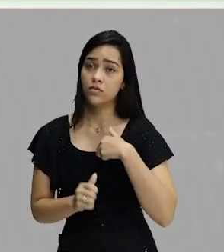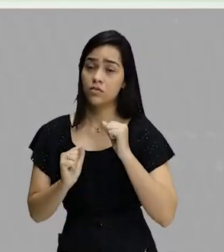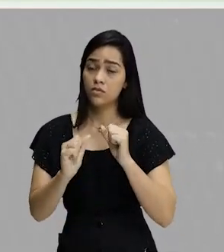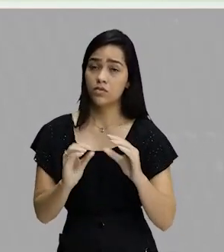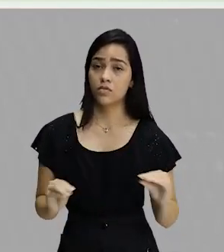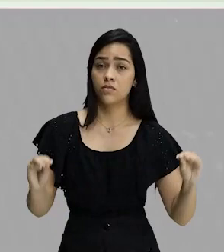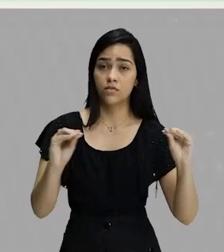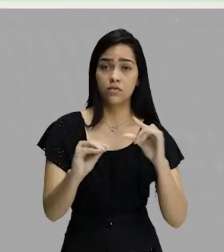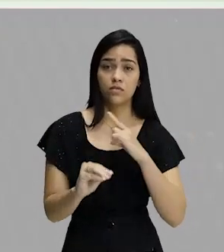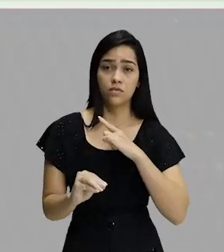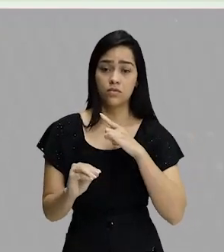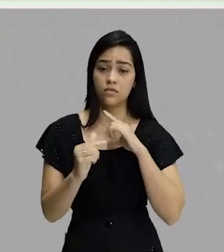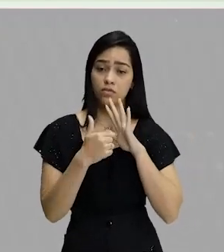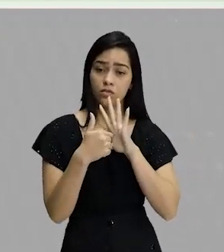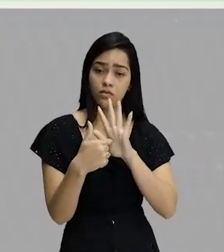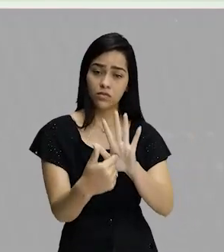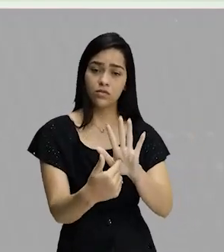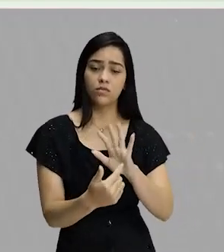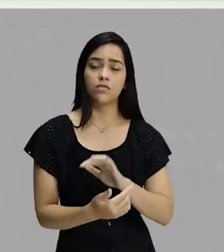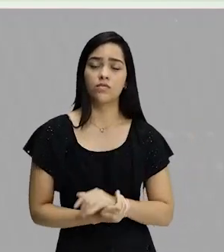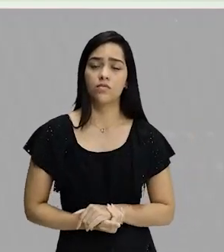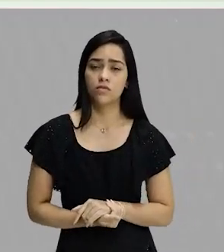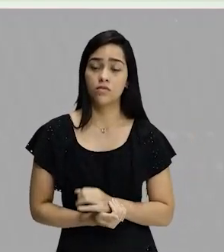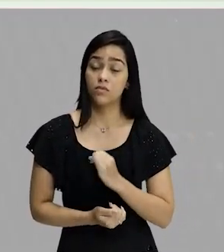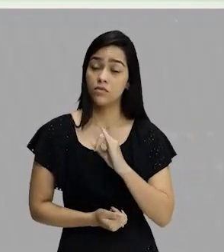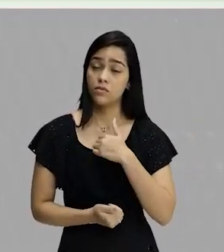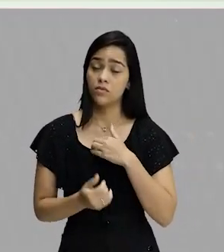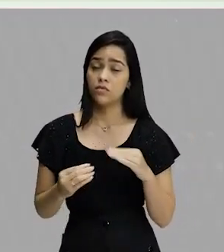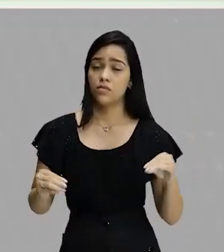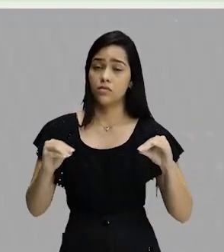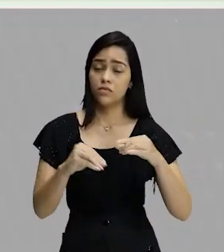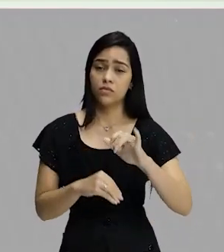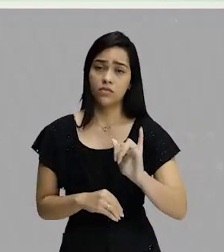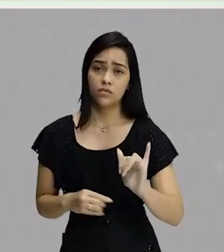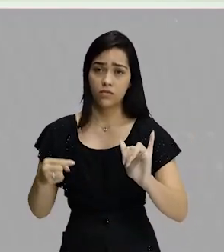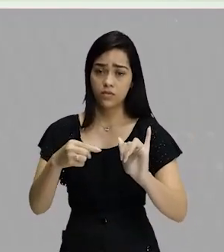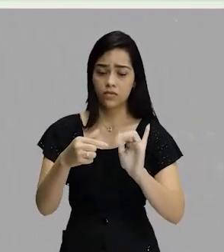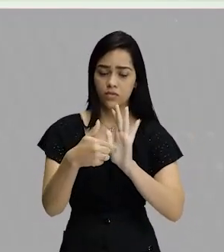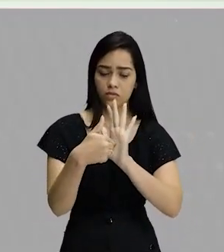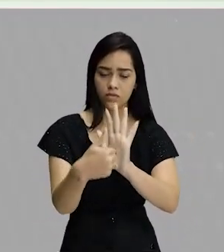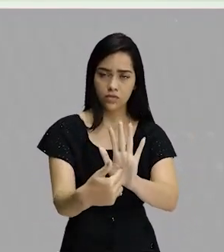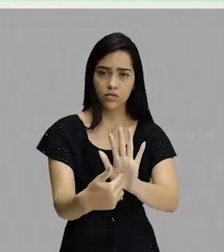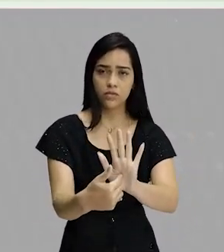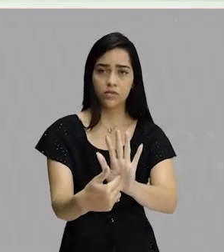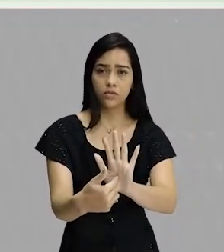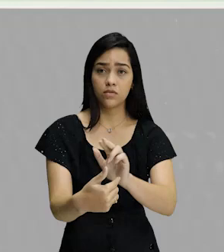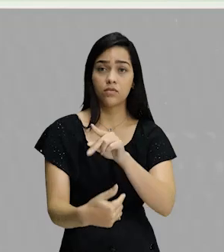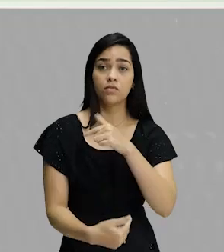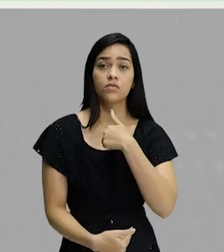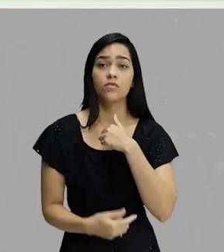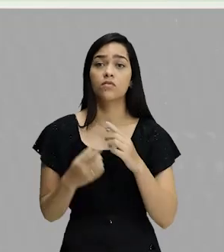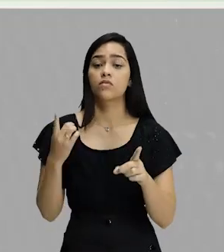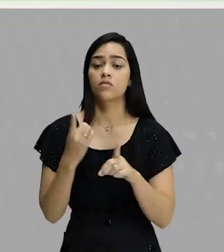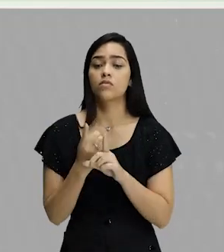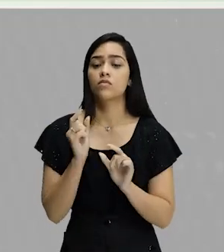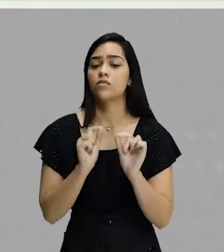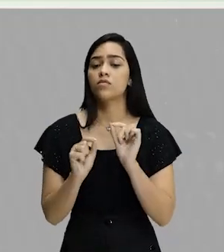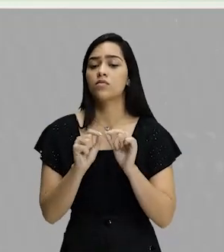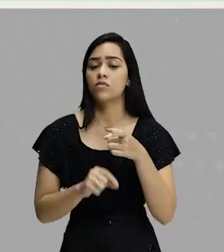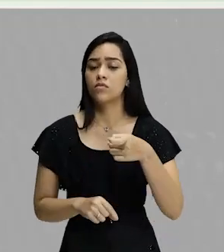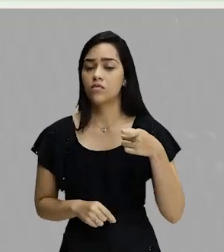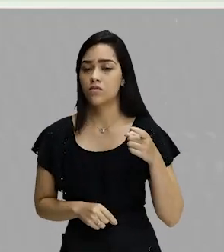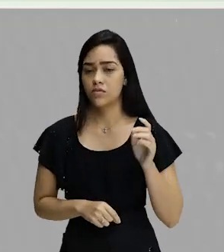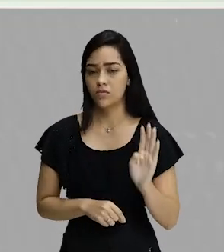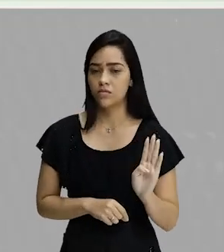colocar esse y em evidência. Tá? Se eu colocar esse y aí em evidência, eu vou encontrar o quê?